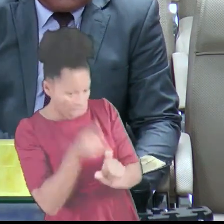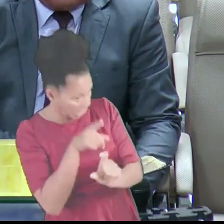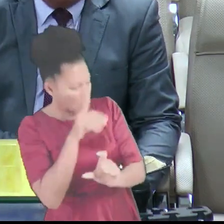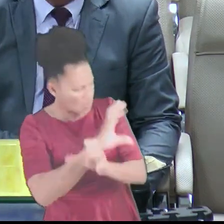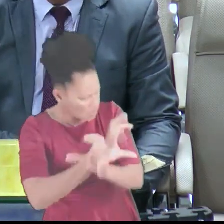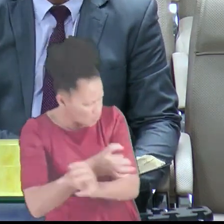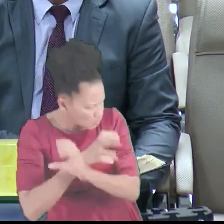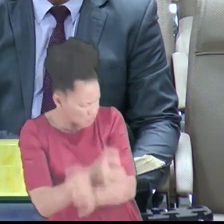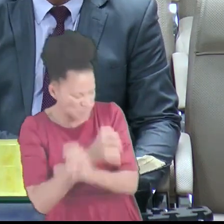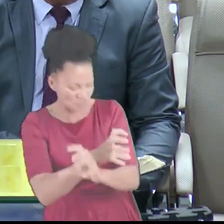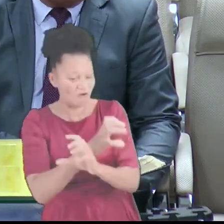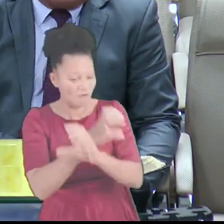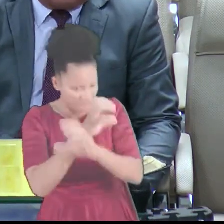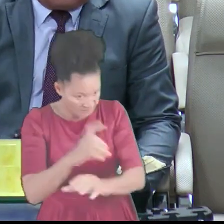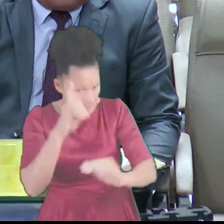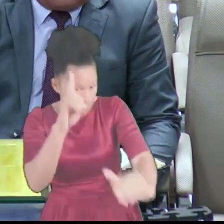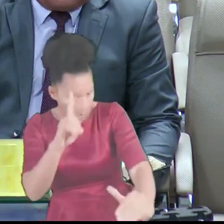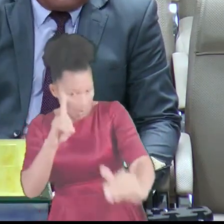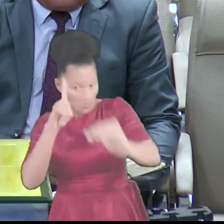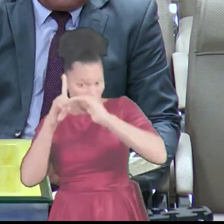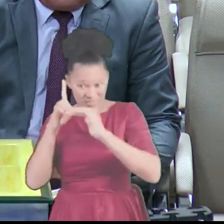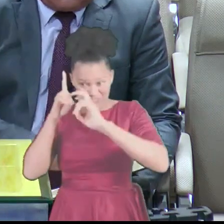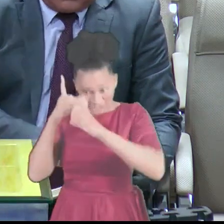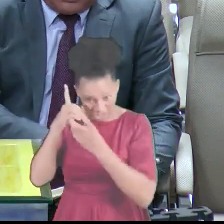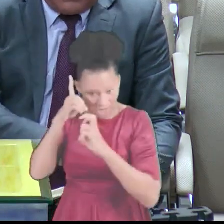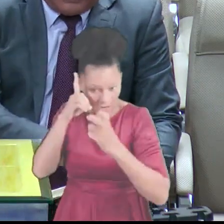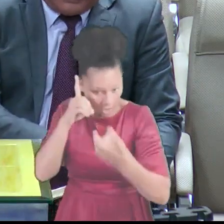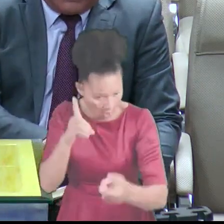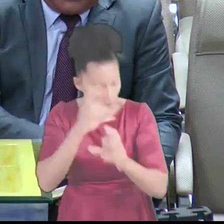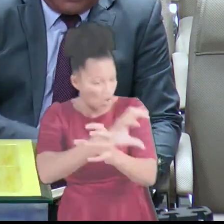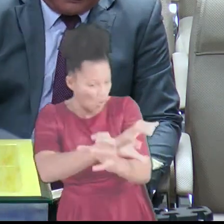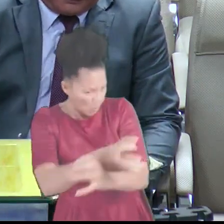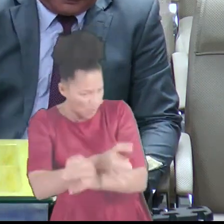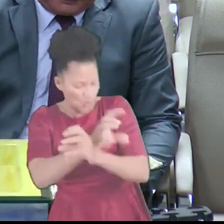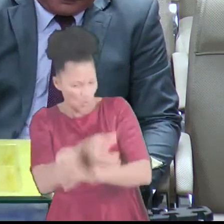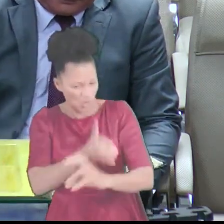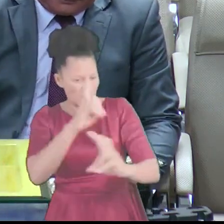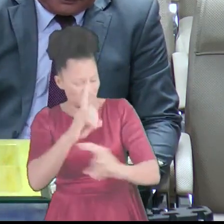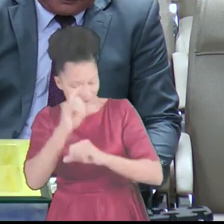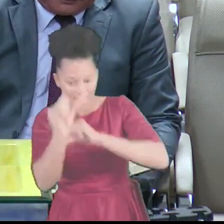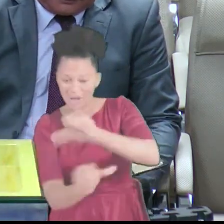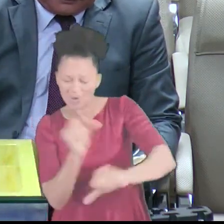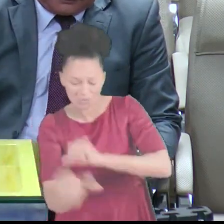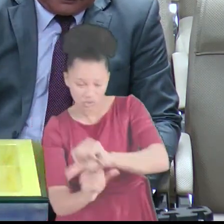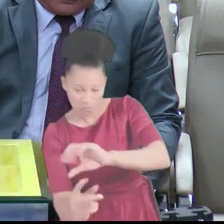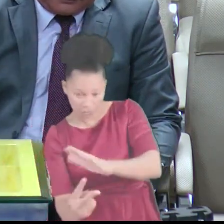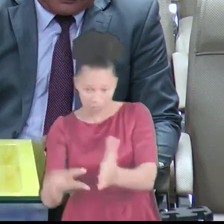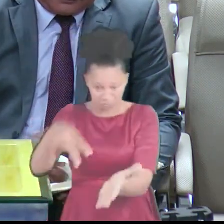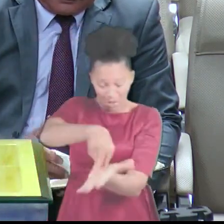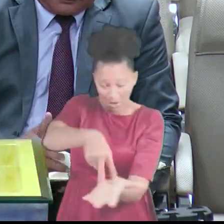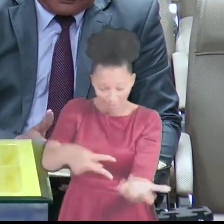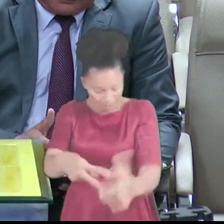vai ter que ouvir o meu bradar, este osso vai sofrer mudança, este osso